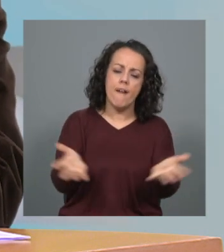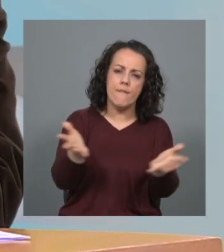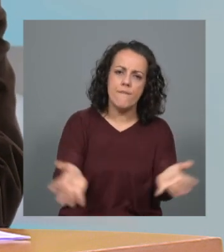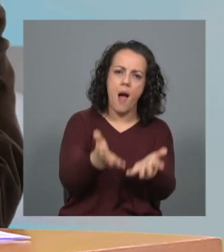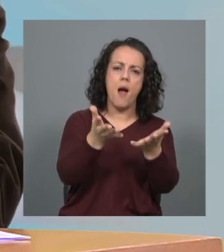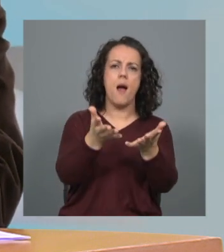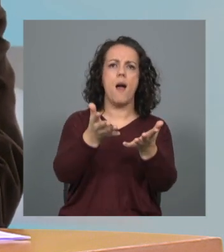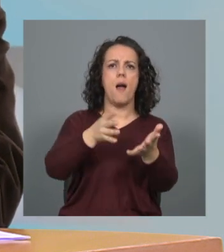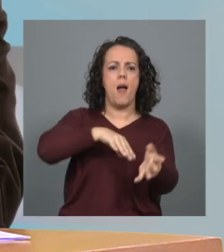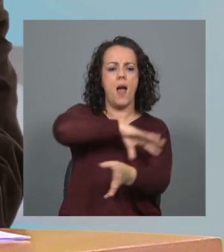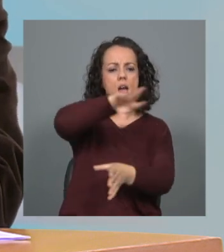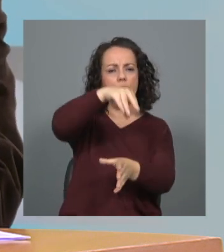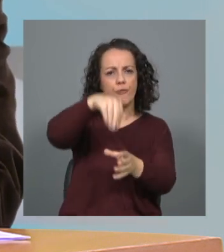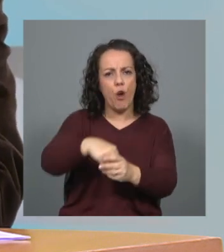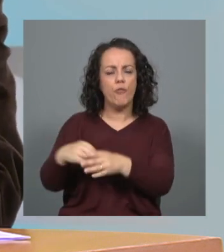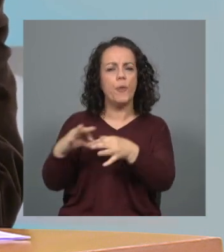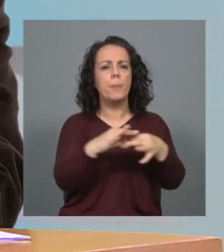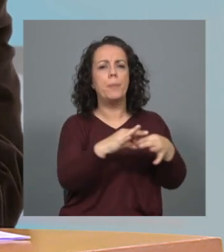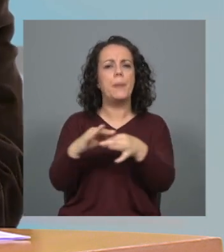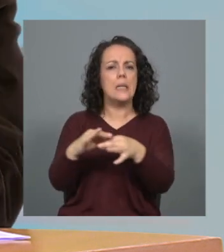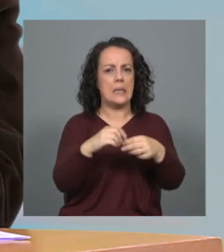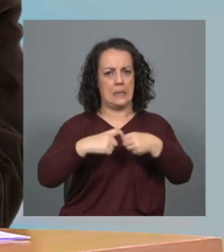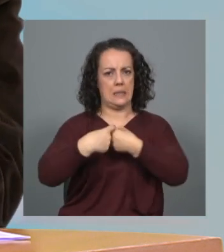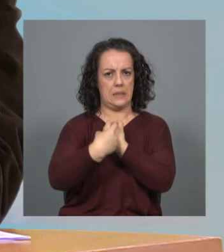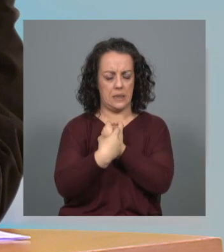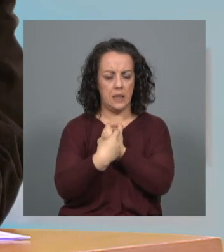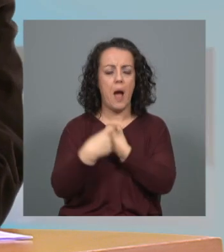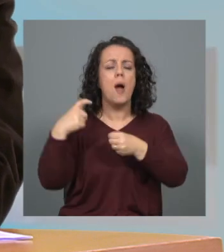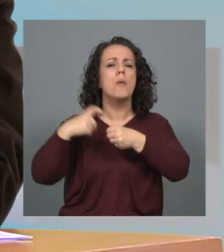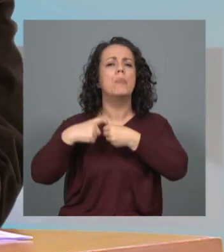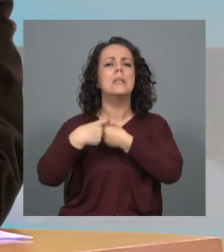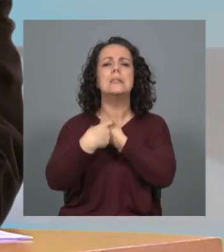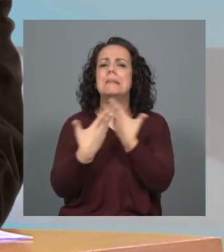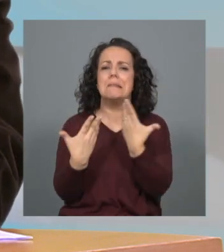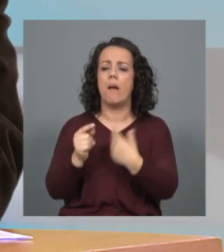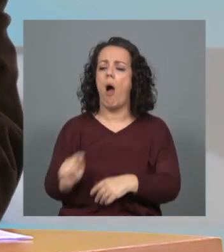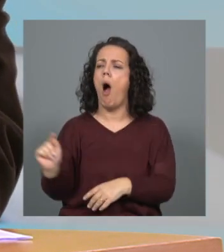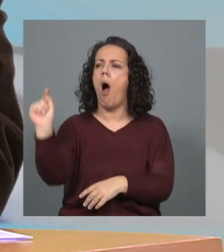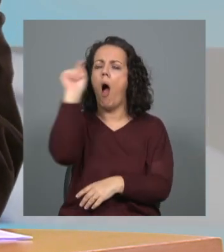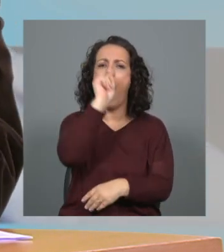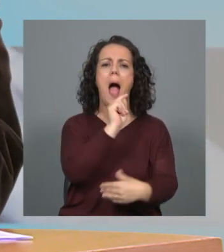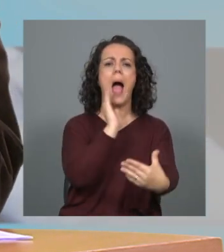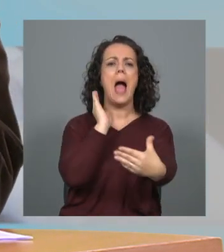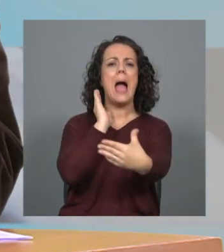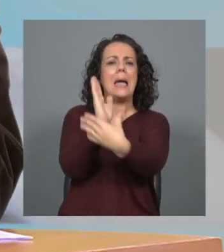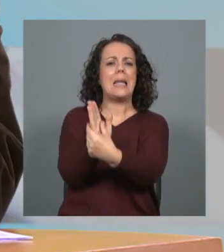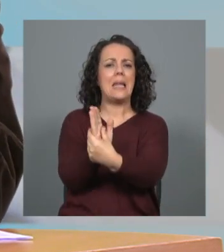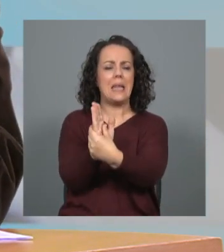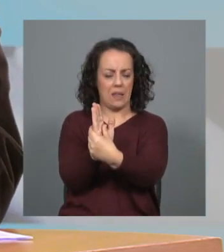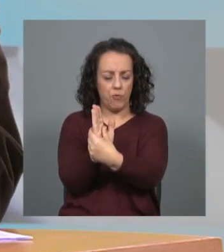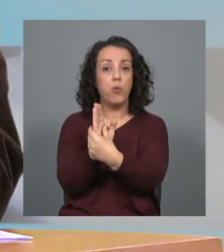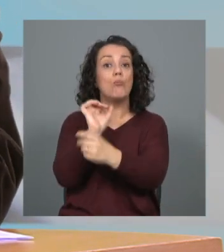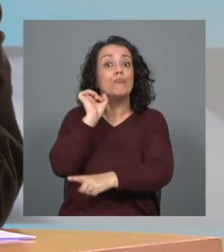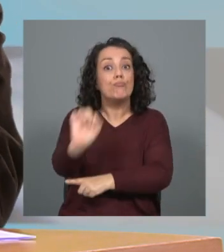numa lógica de parceria todos aqueles arquivos ligados a instituições religiosas